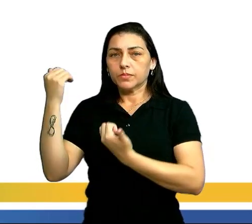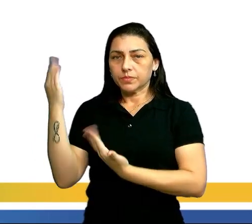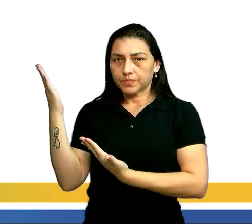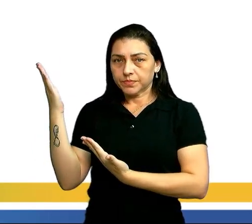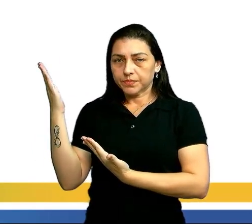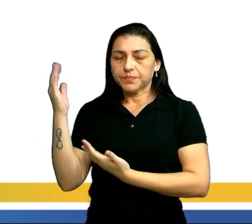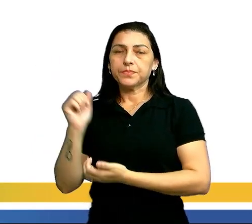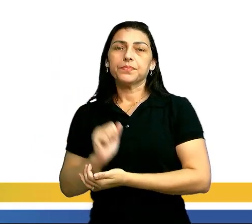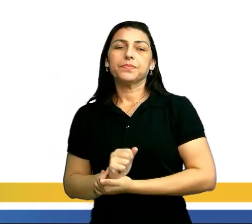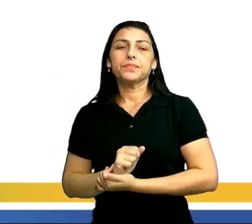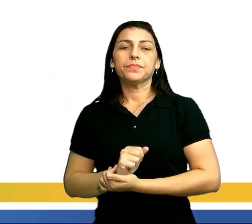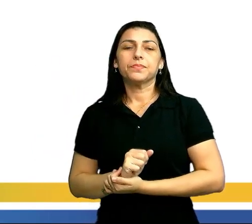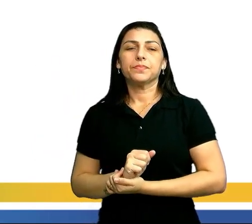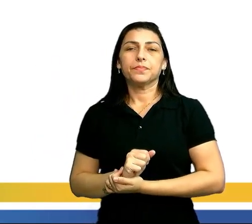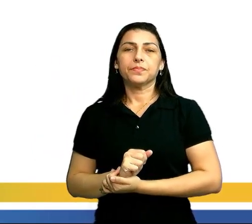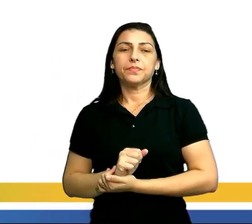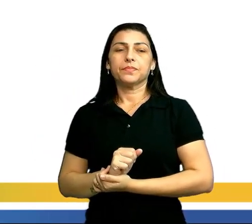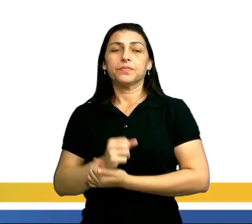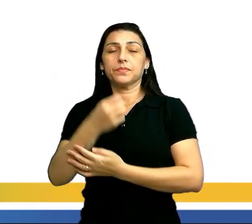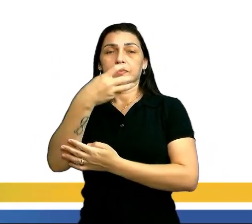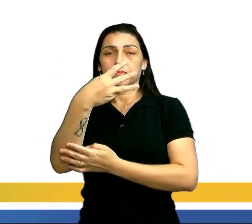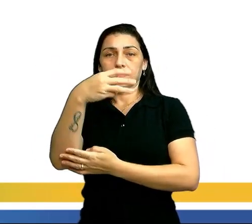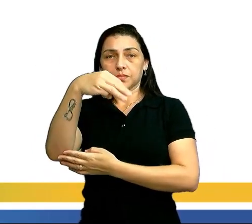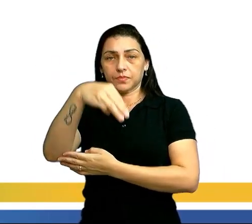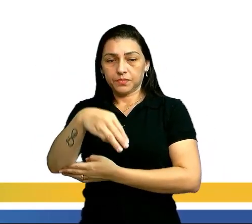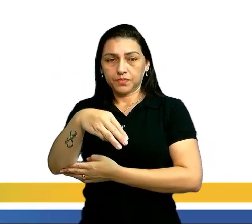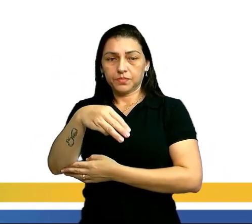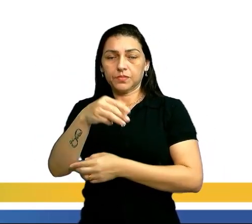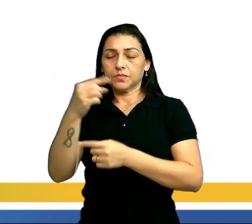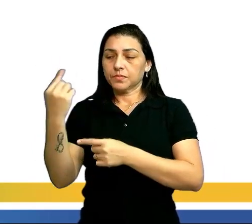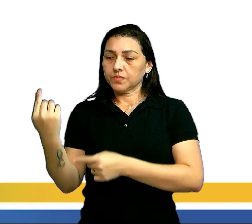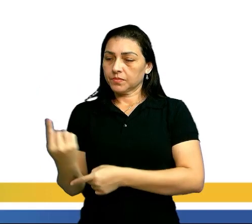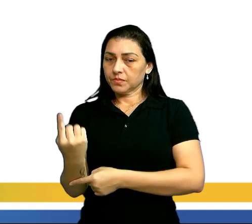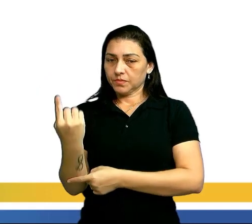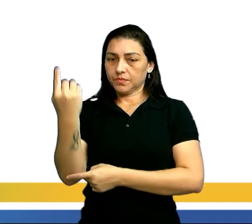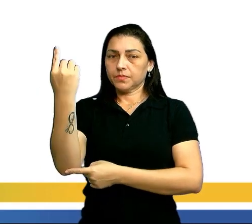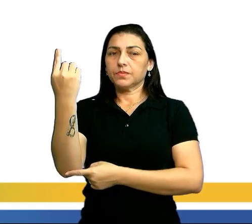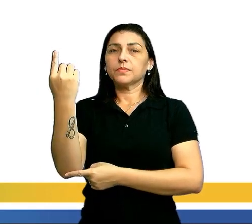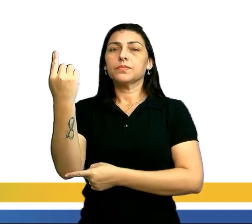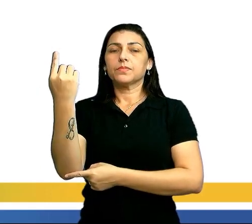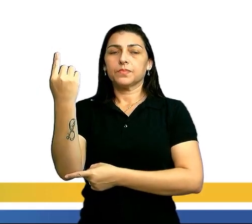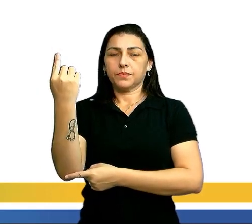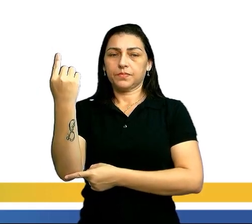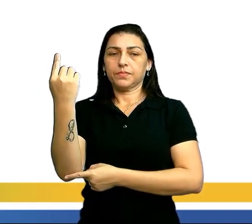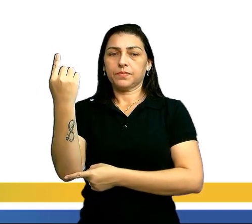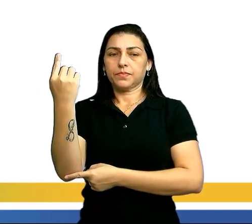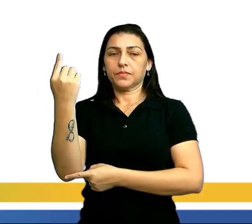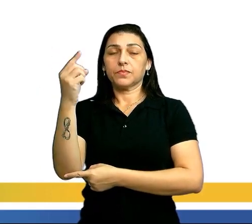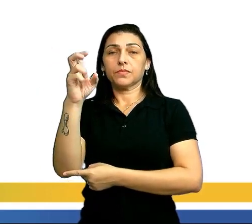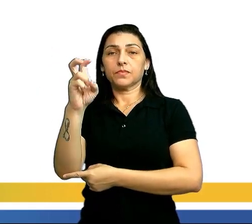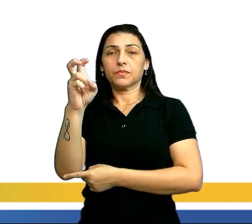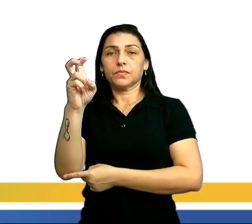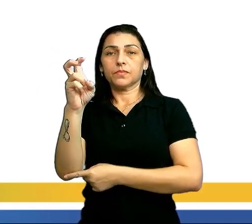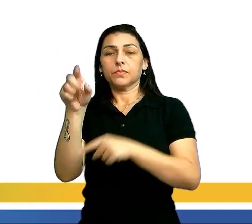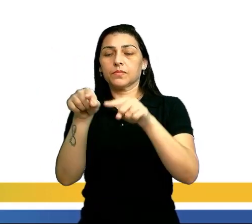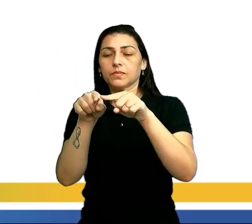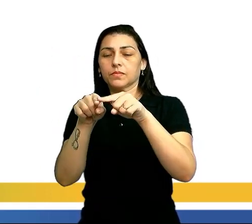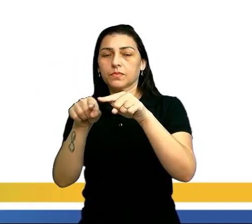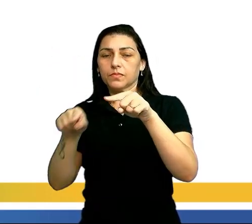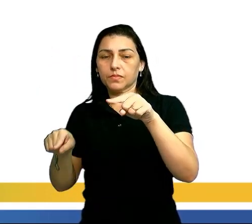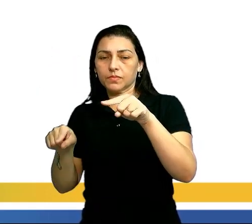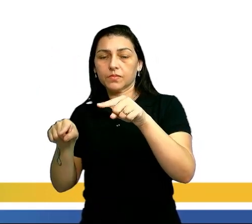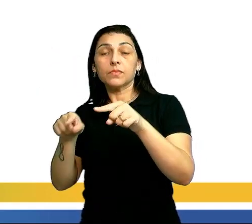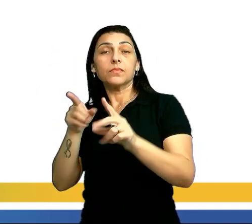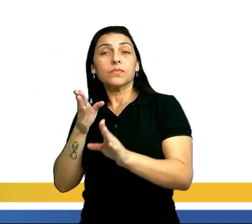Nós temos aí, esses 3 metros é a altura que foi dada na questão. Os 5 metros nós acabamos